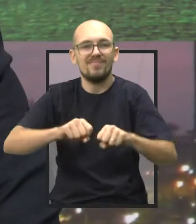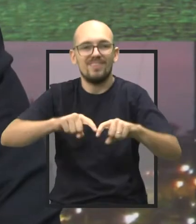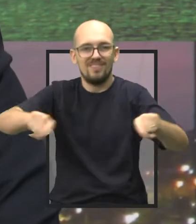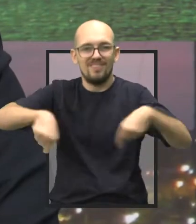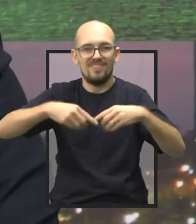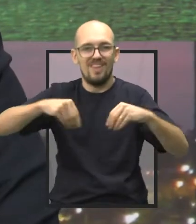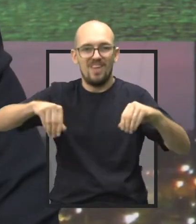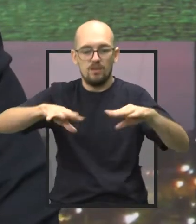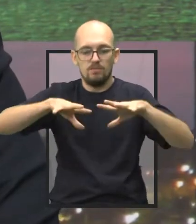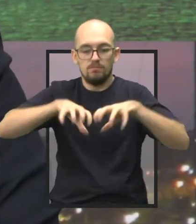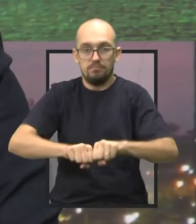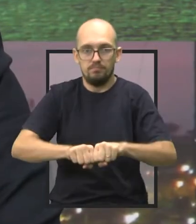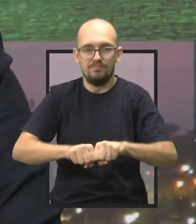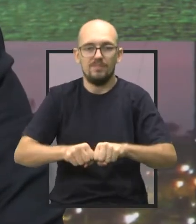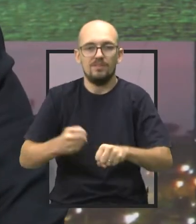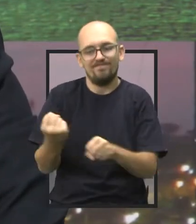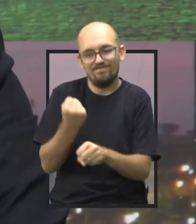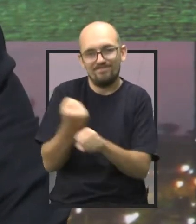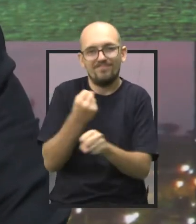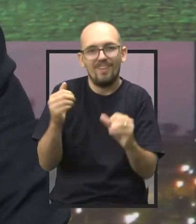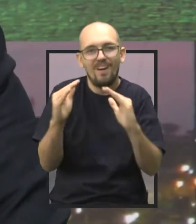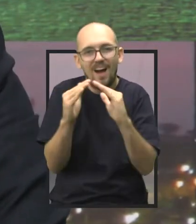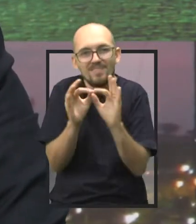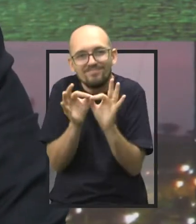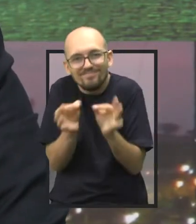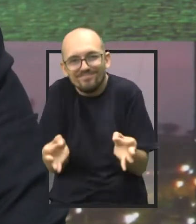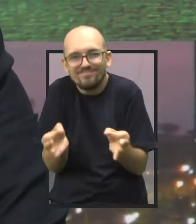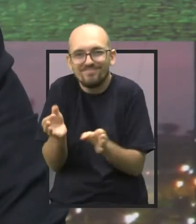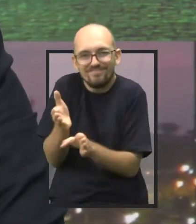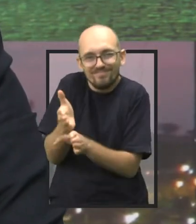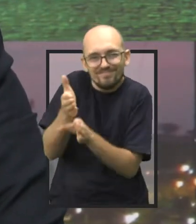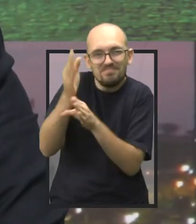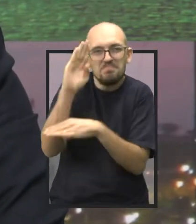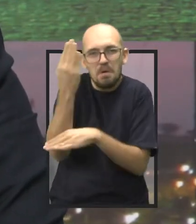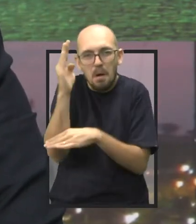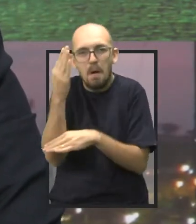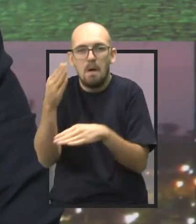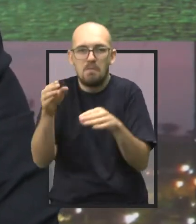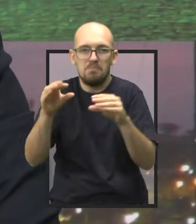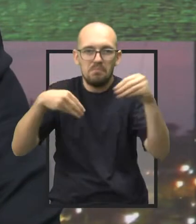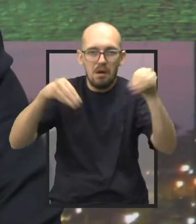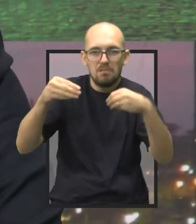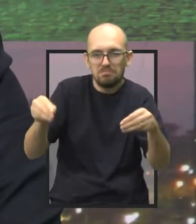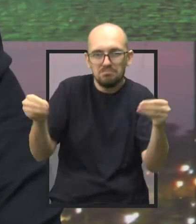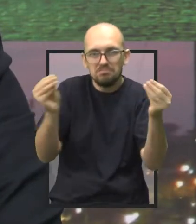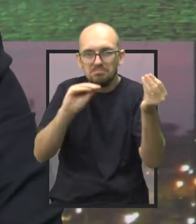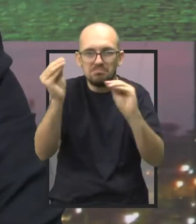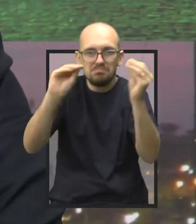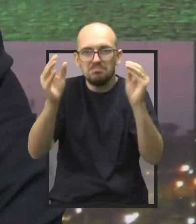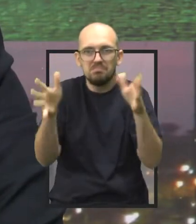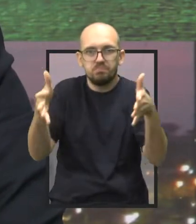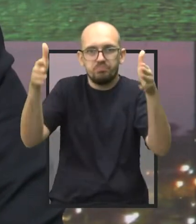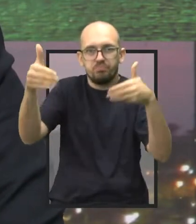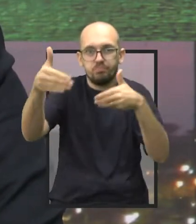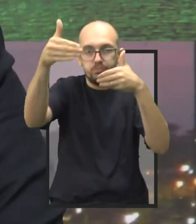Isso é bom que diga de passagem que foi uma conquista do governo do presidente Michel Temer,